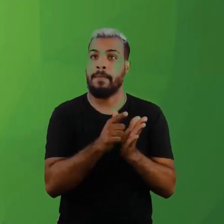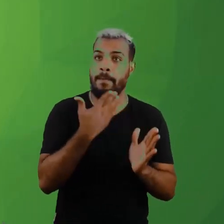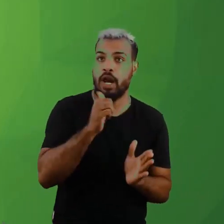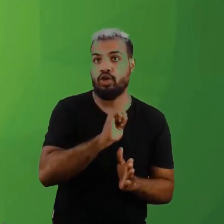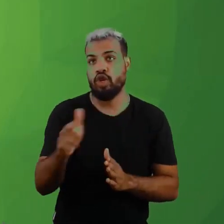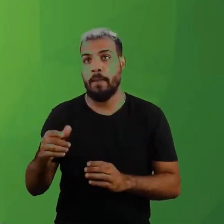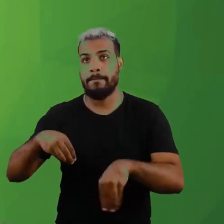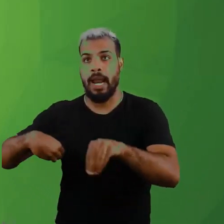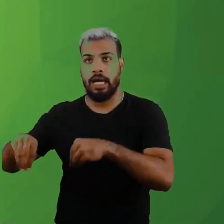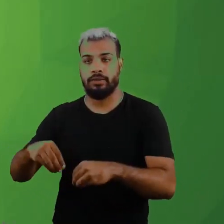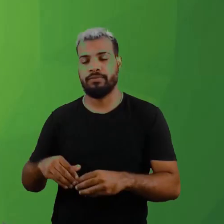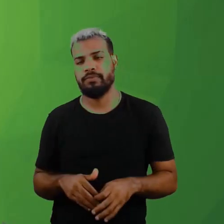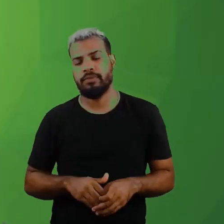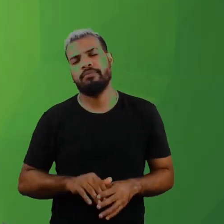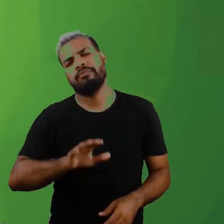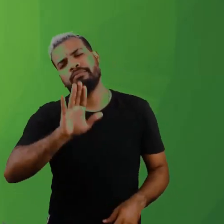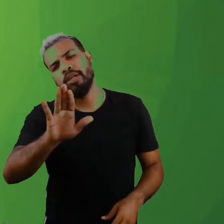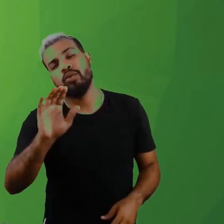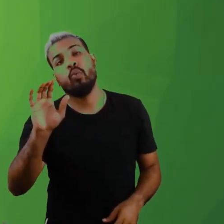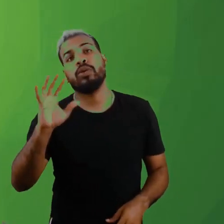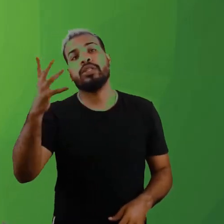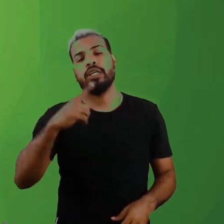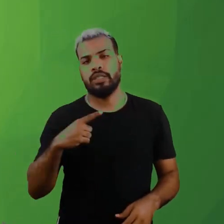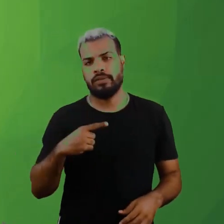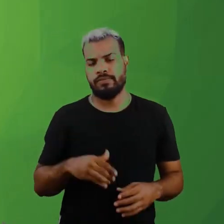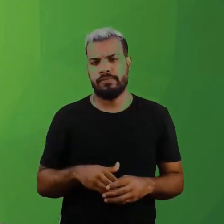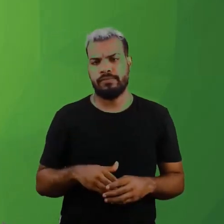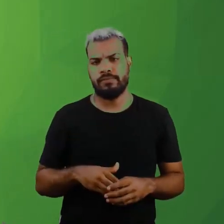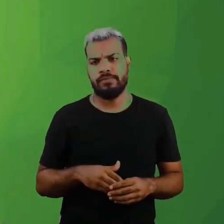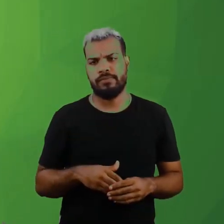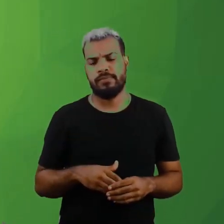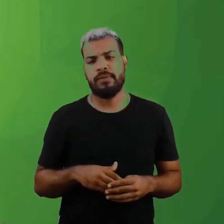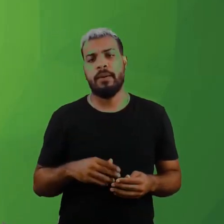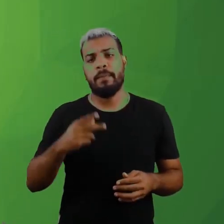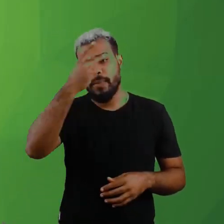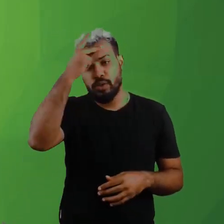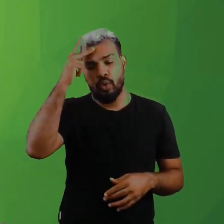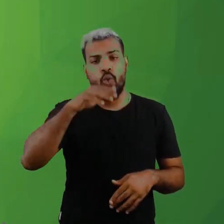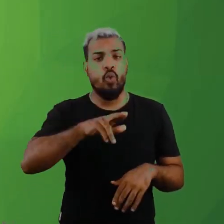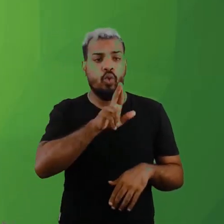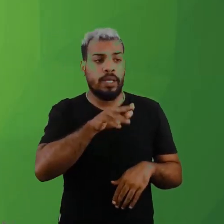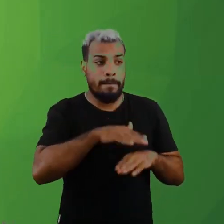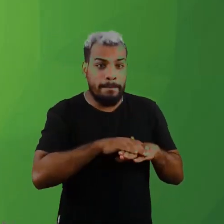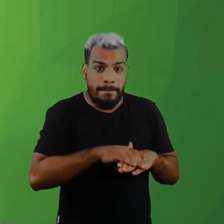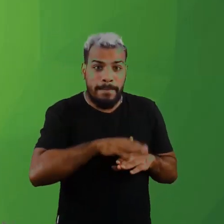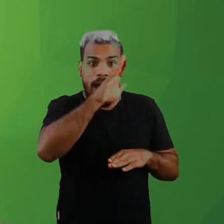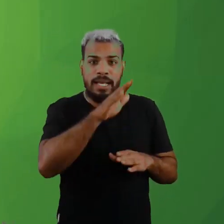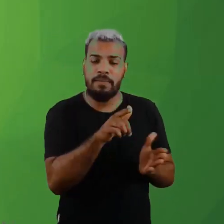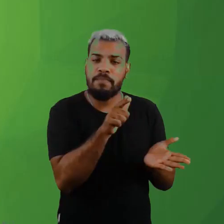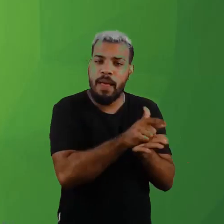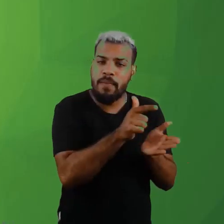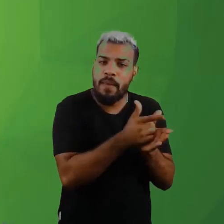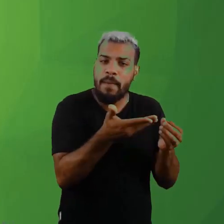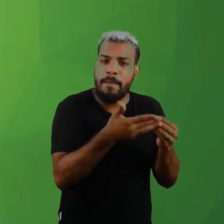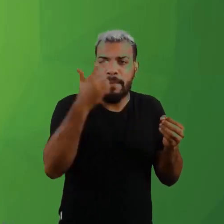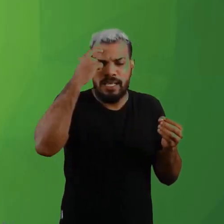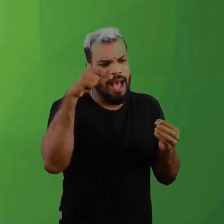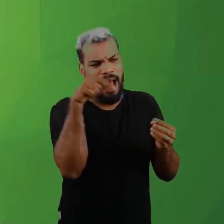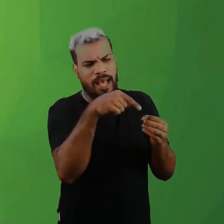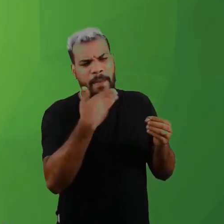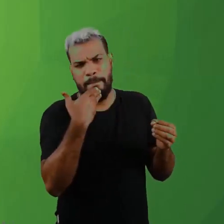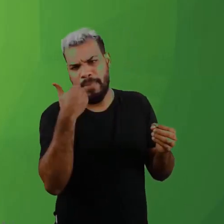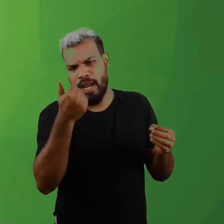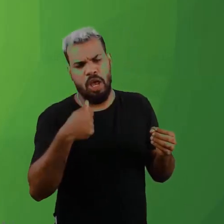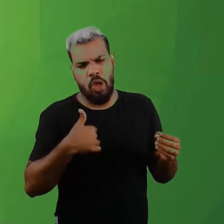de papel vai ser muito melhor do que o copo de plástico. Mas aí o que é que acontece? As pessoas utilizam mais copo de papel pensando